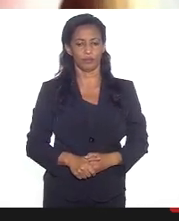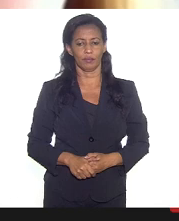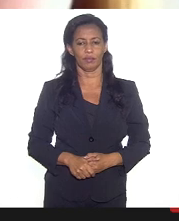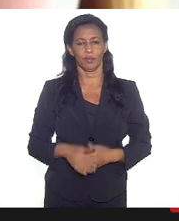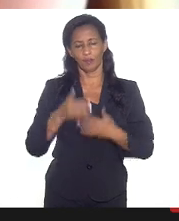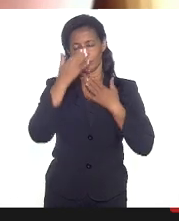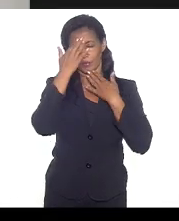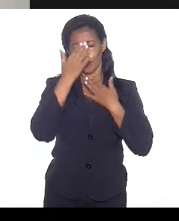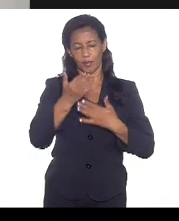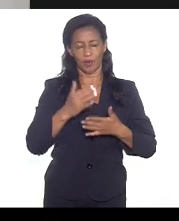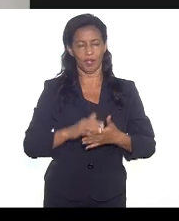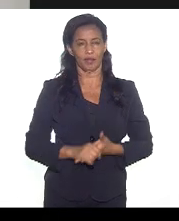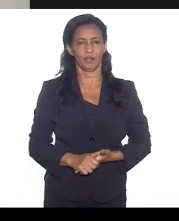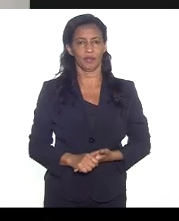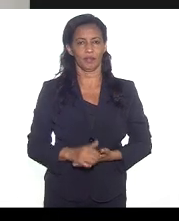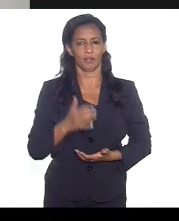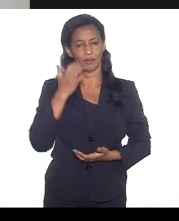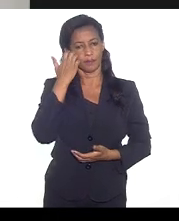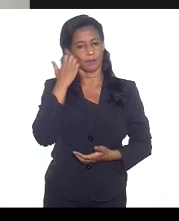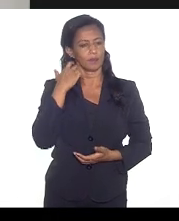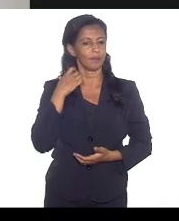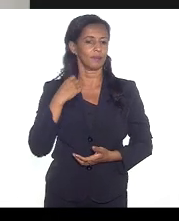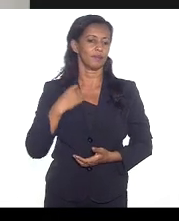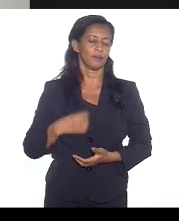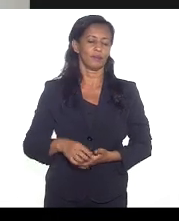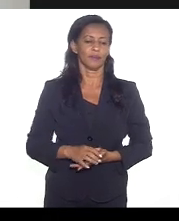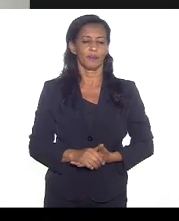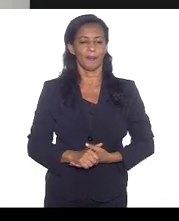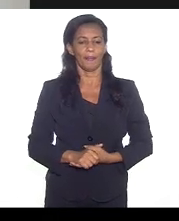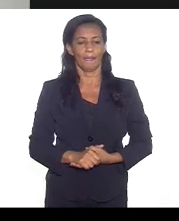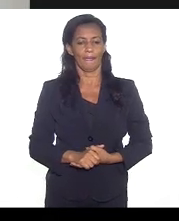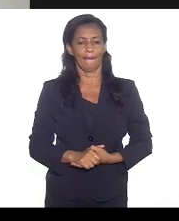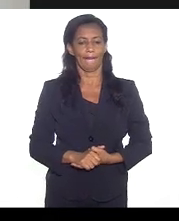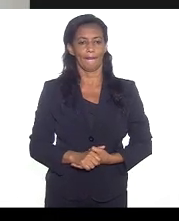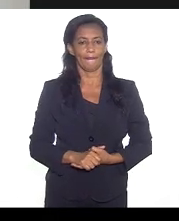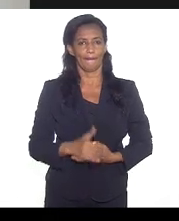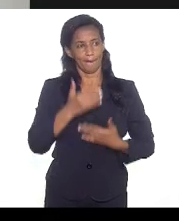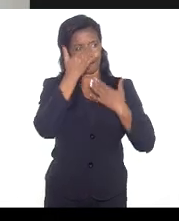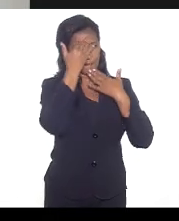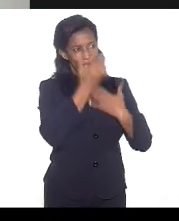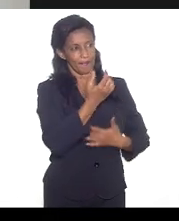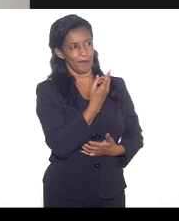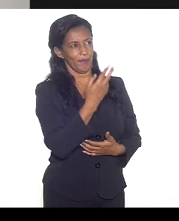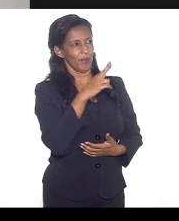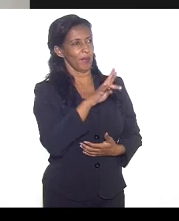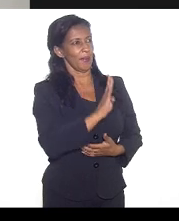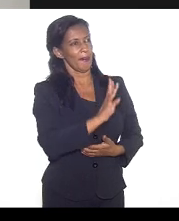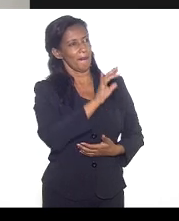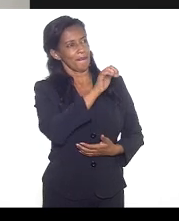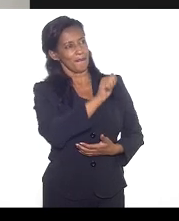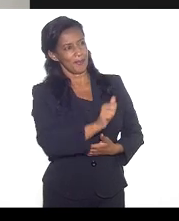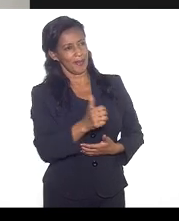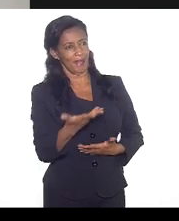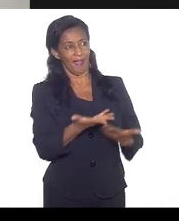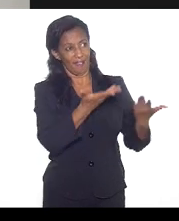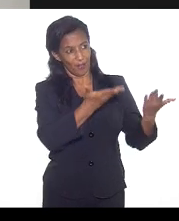Muito obrigada. Eu que agradeço, doutora Bia. Doutor